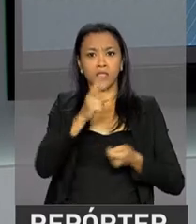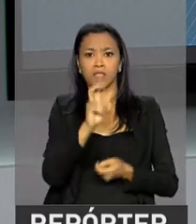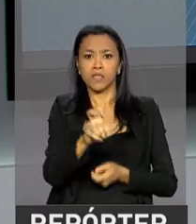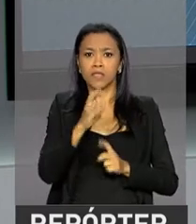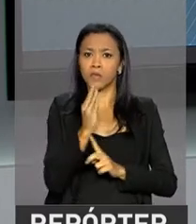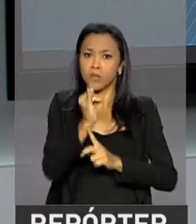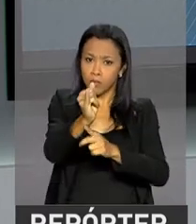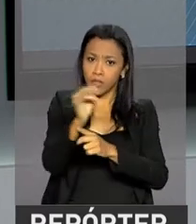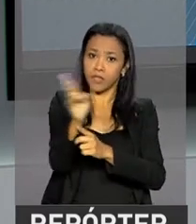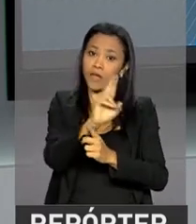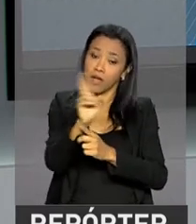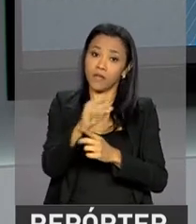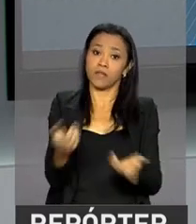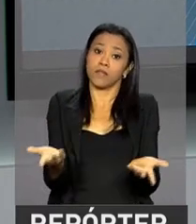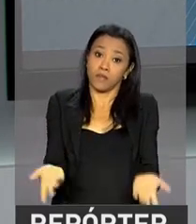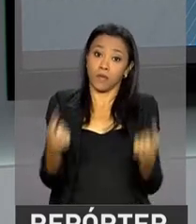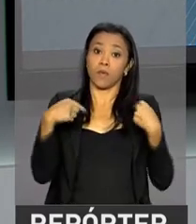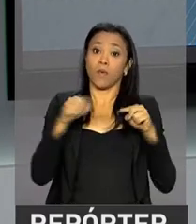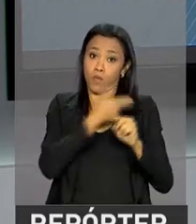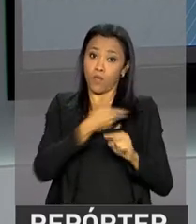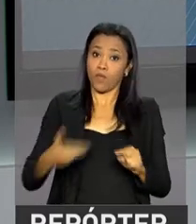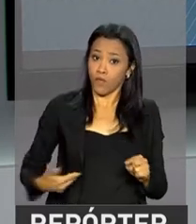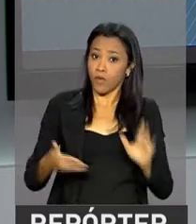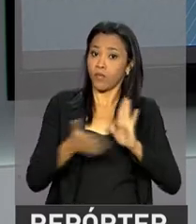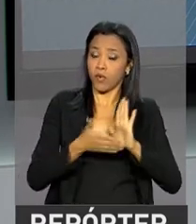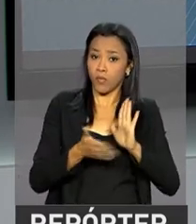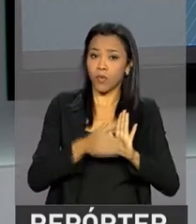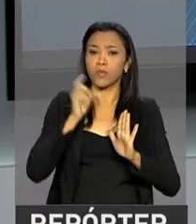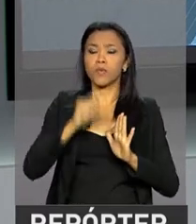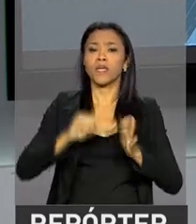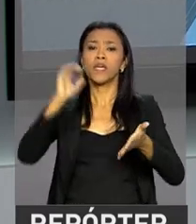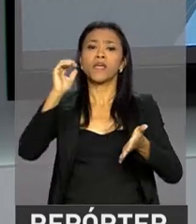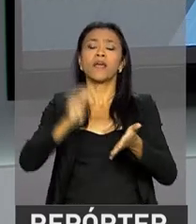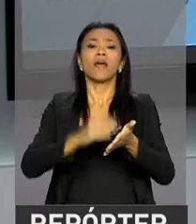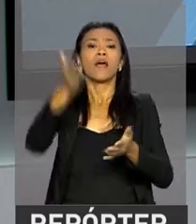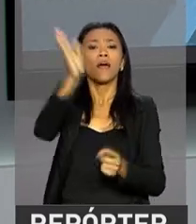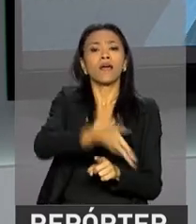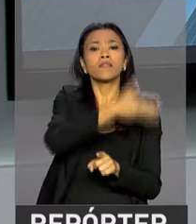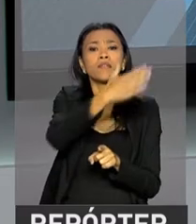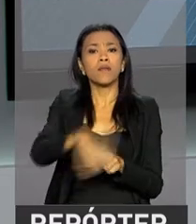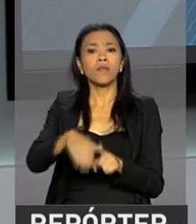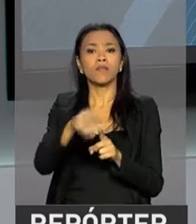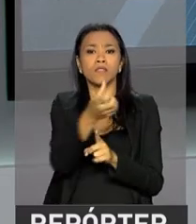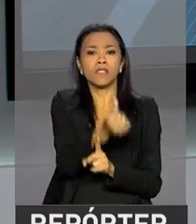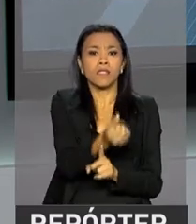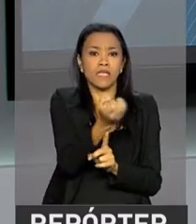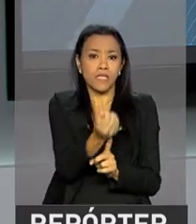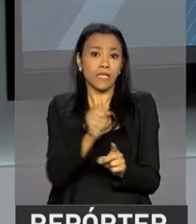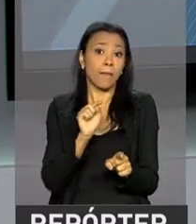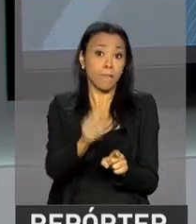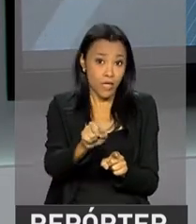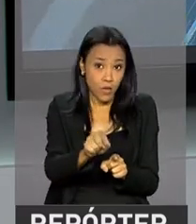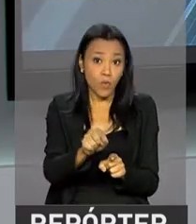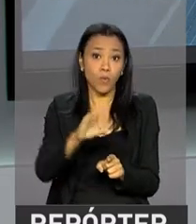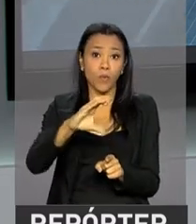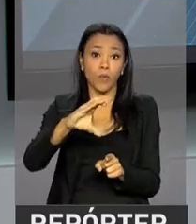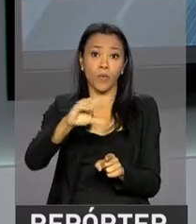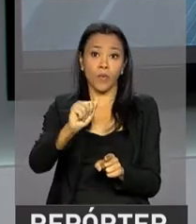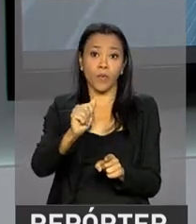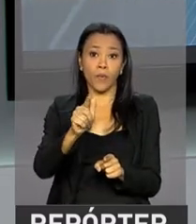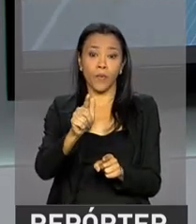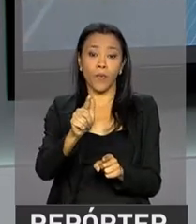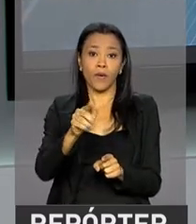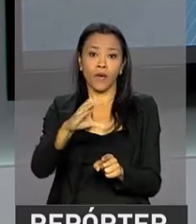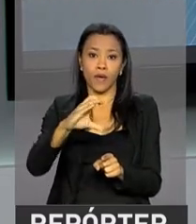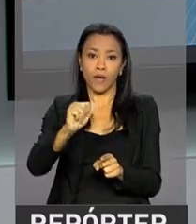ano que vem. O governo também propôs a extinção de 60 mil cargos públicos que estão atualmente vagos